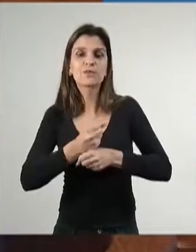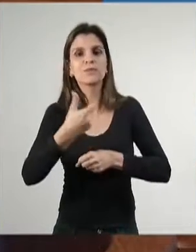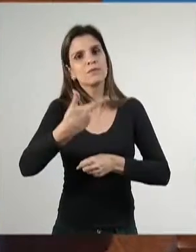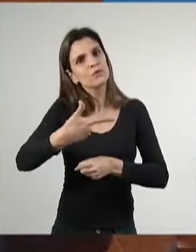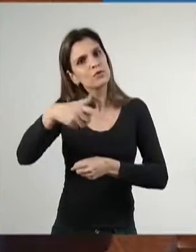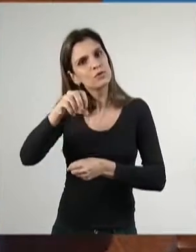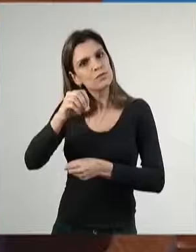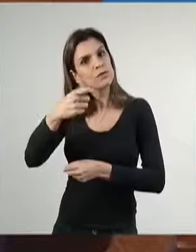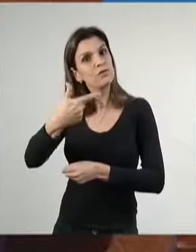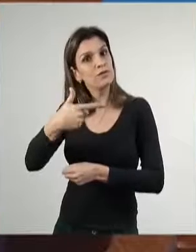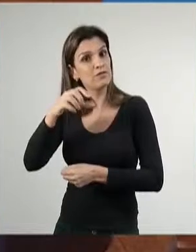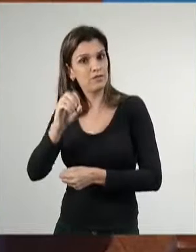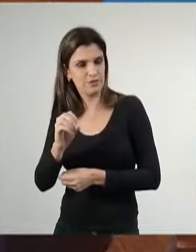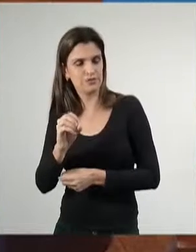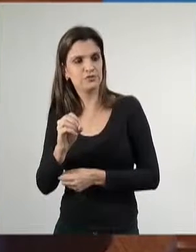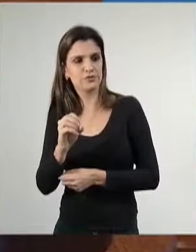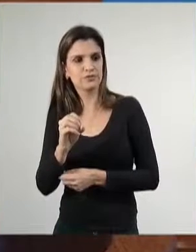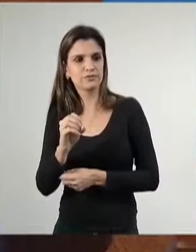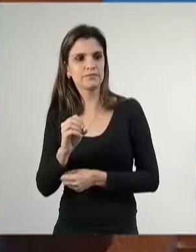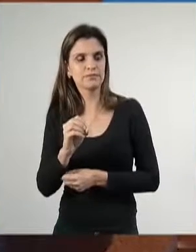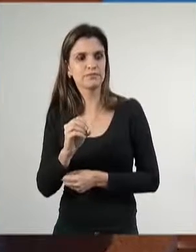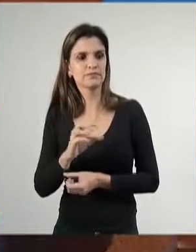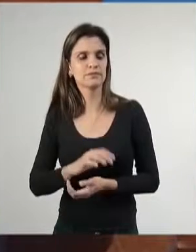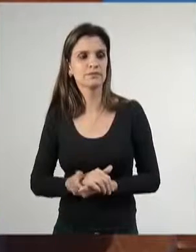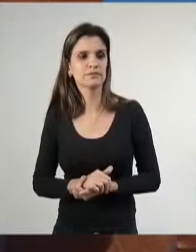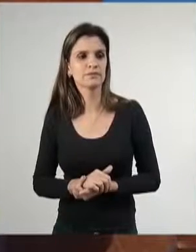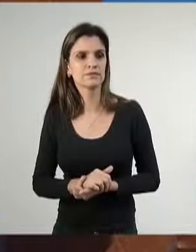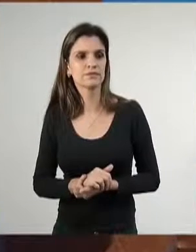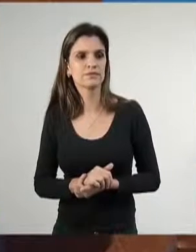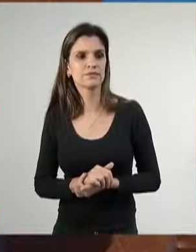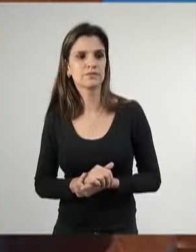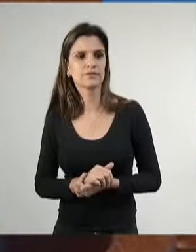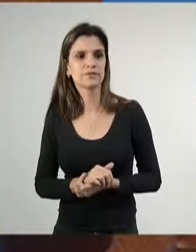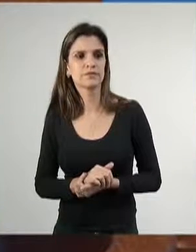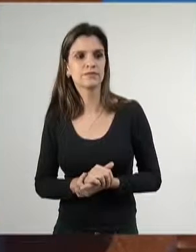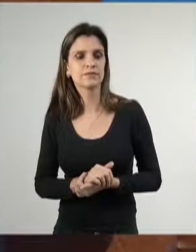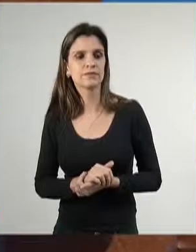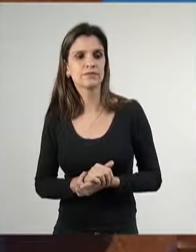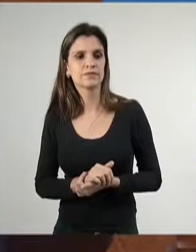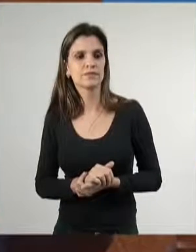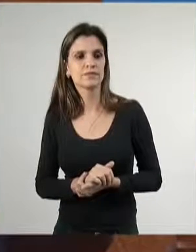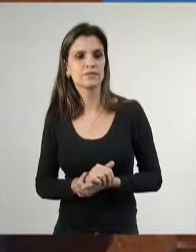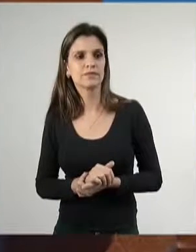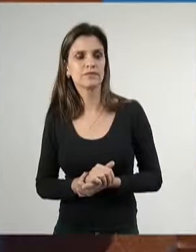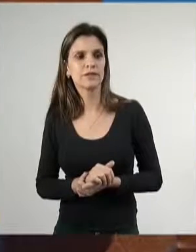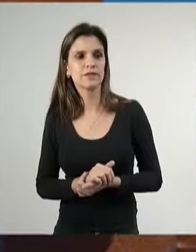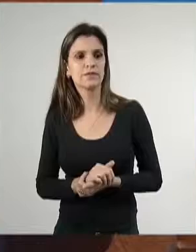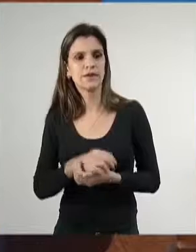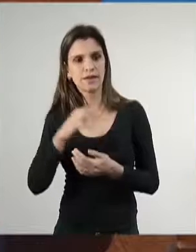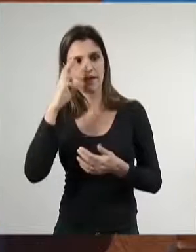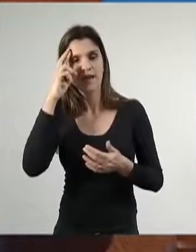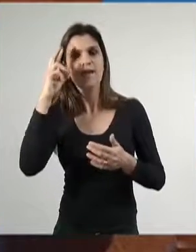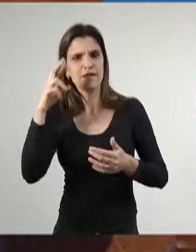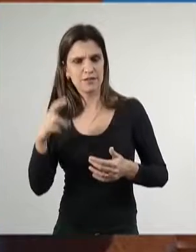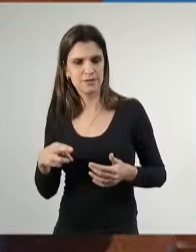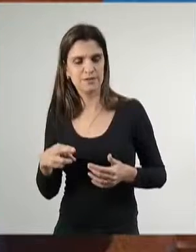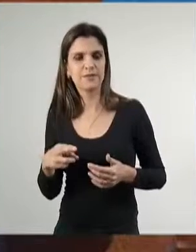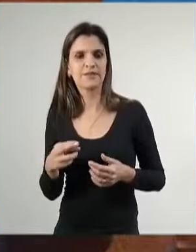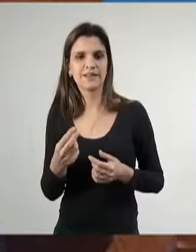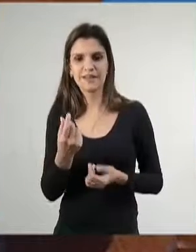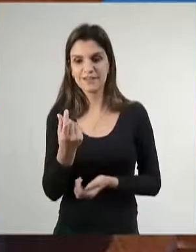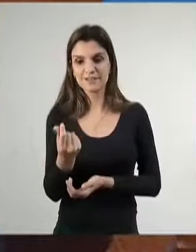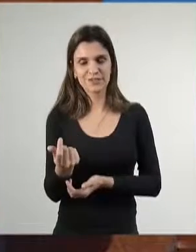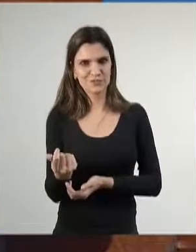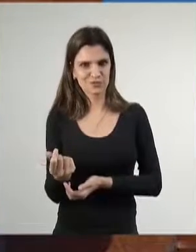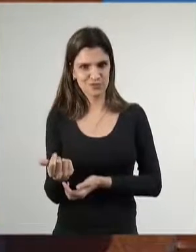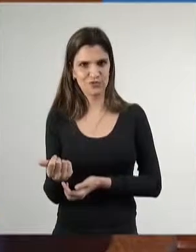ano. Portanto, já estaria aí atendido o disposto na nossa